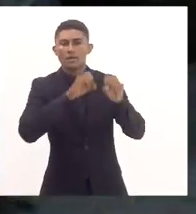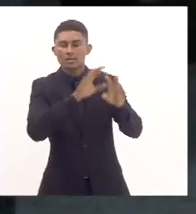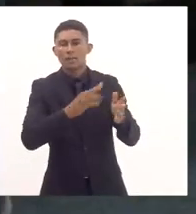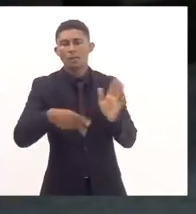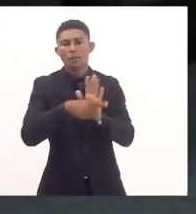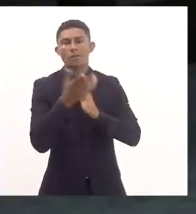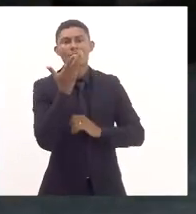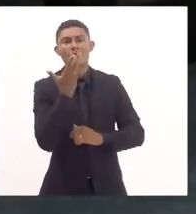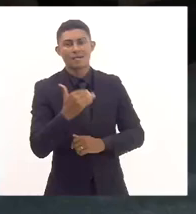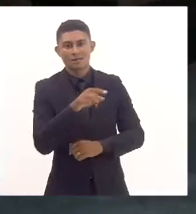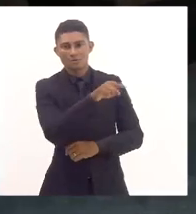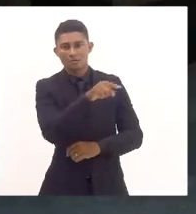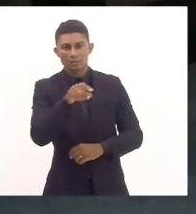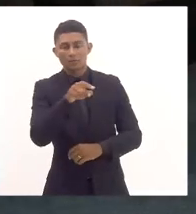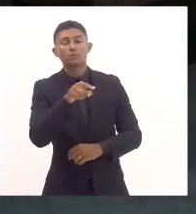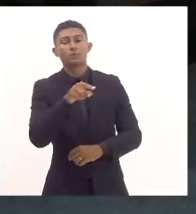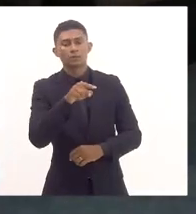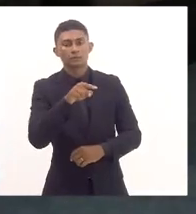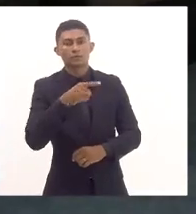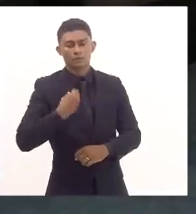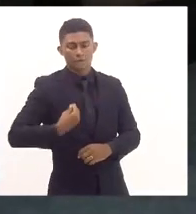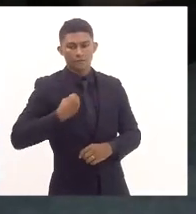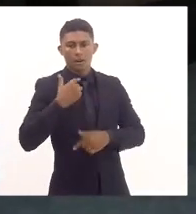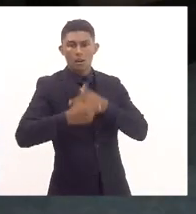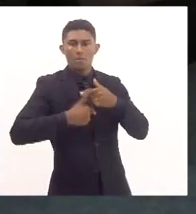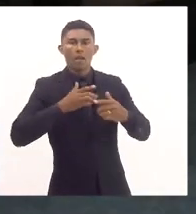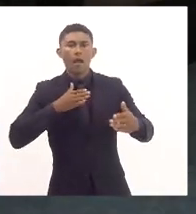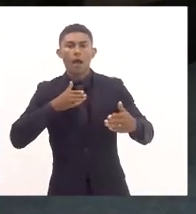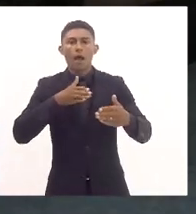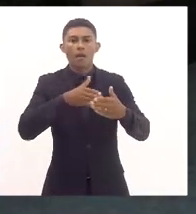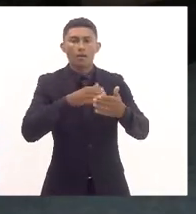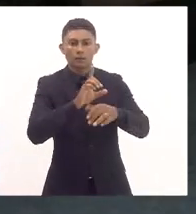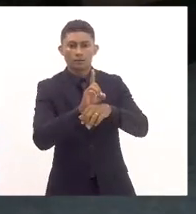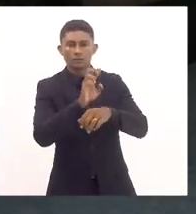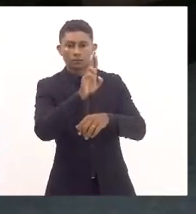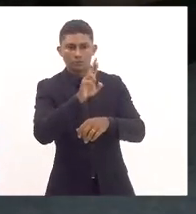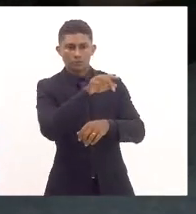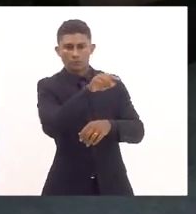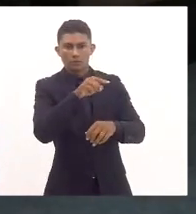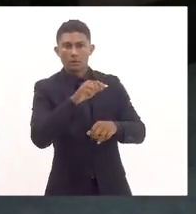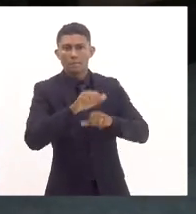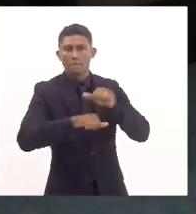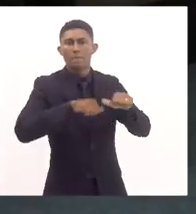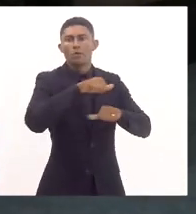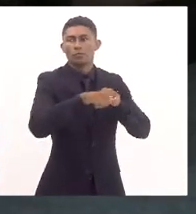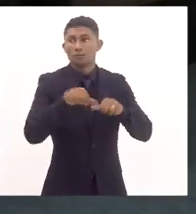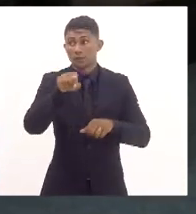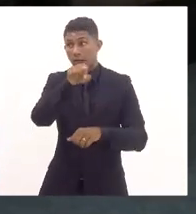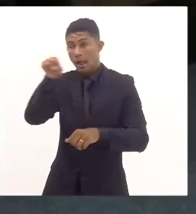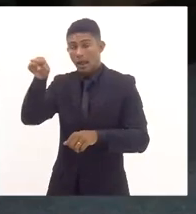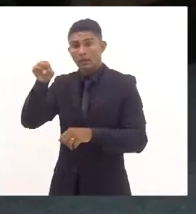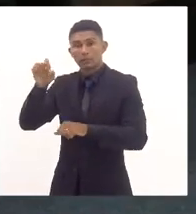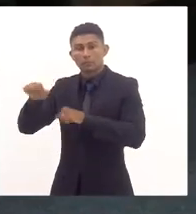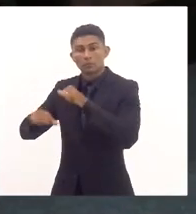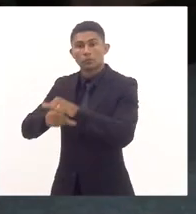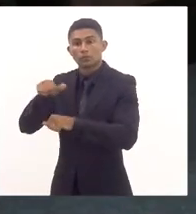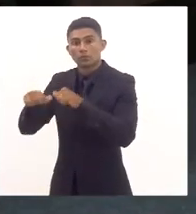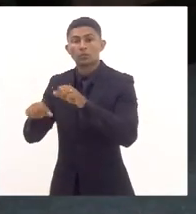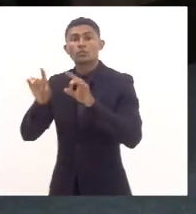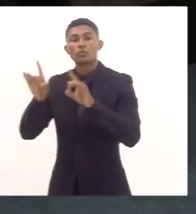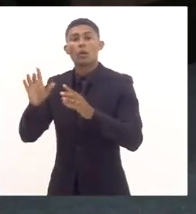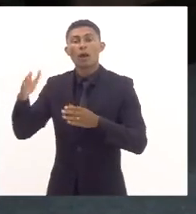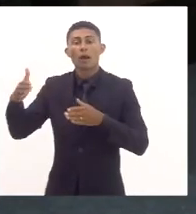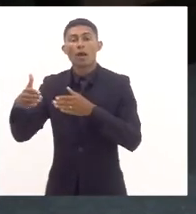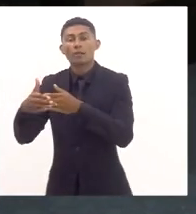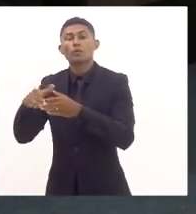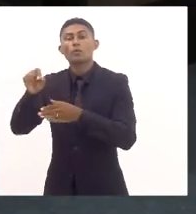carreira tem mudança de classe até o doutorado para eles a mudança de classe só vai